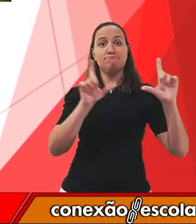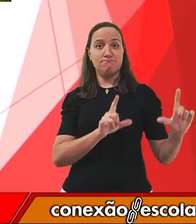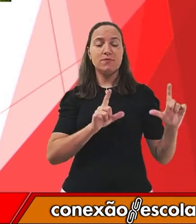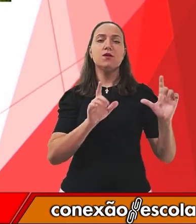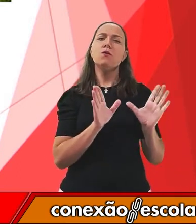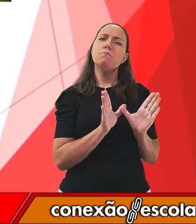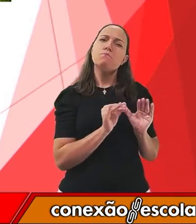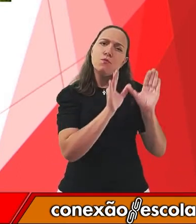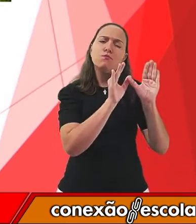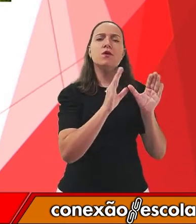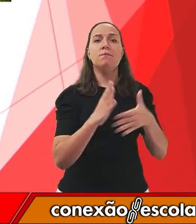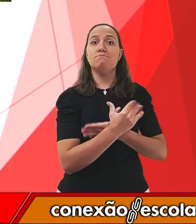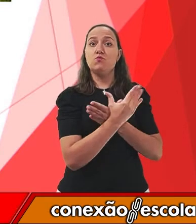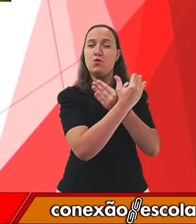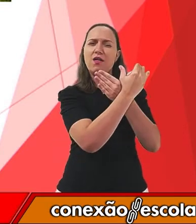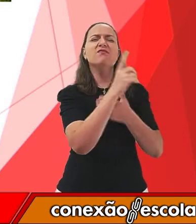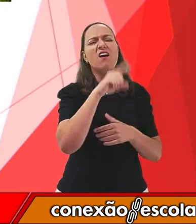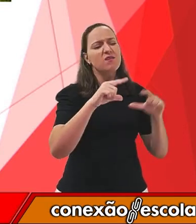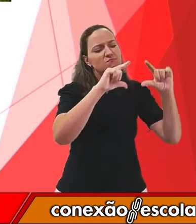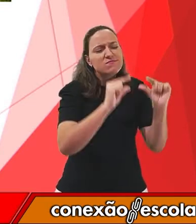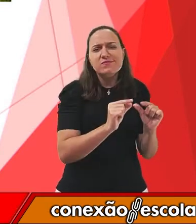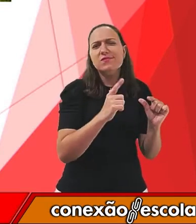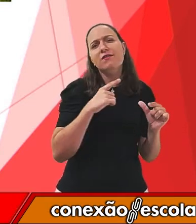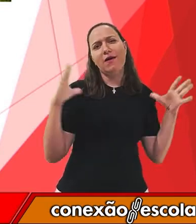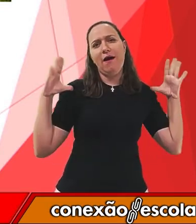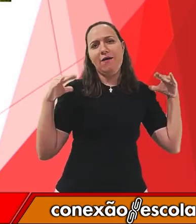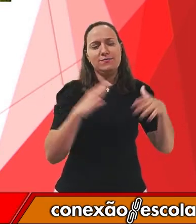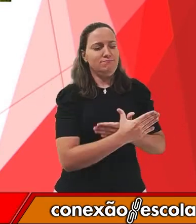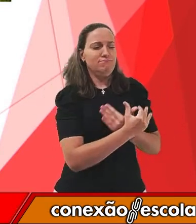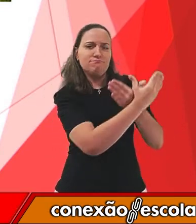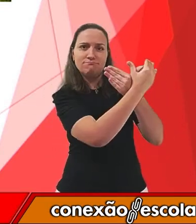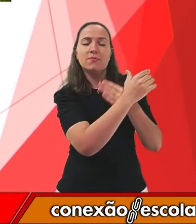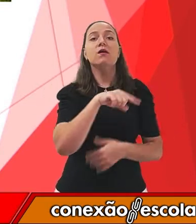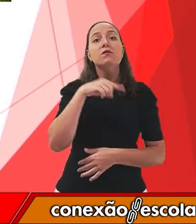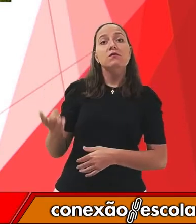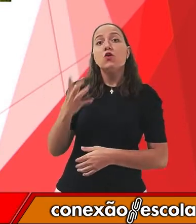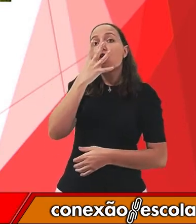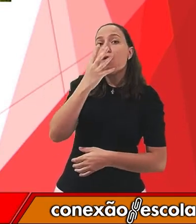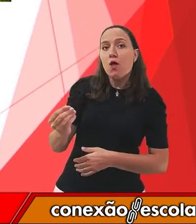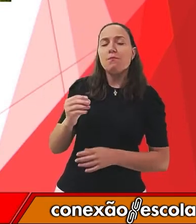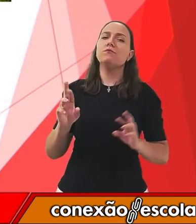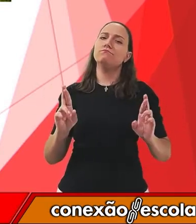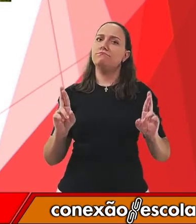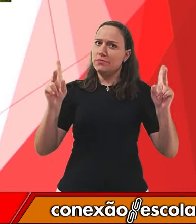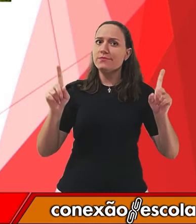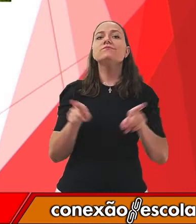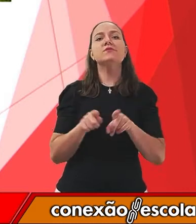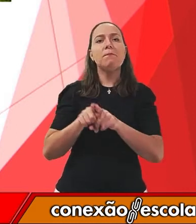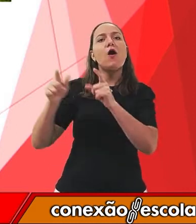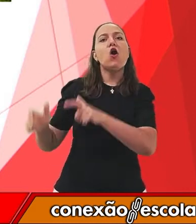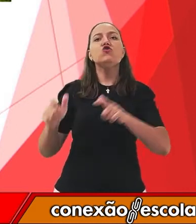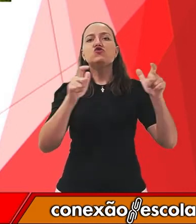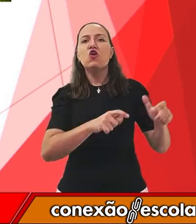borboleta, bem pequena, com asas, e o segundo é o lobo-guará. São formas diferentes e ambientes de